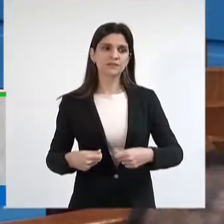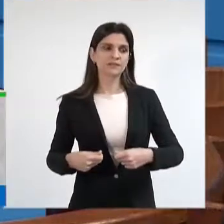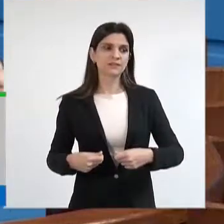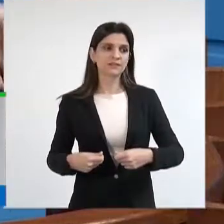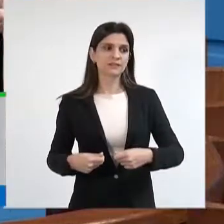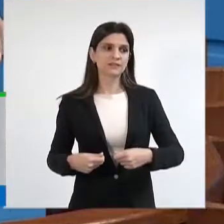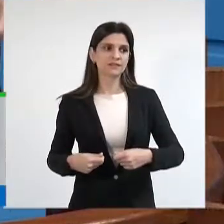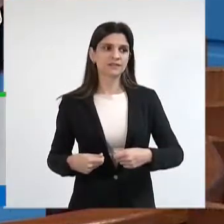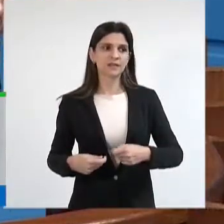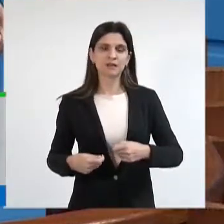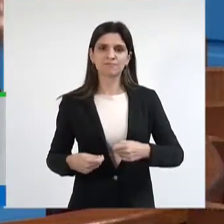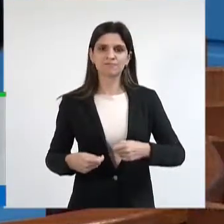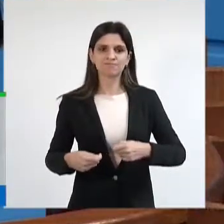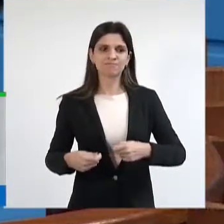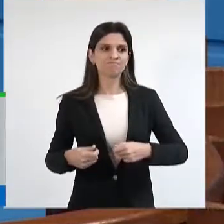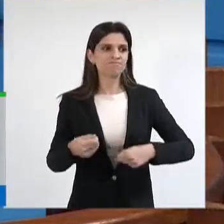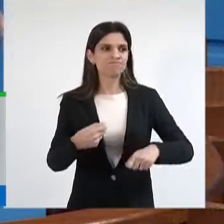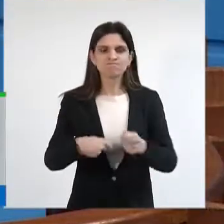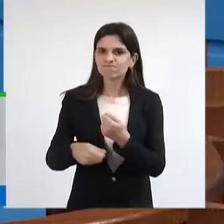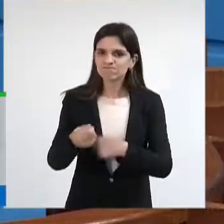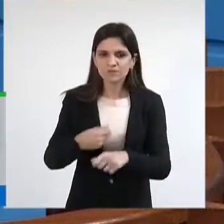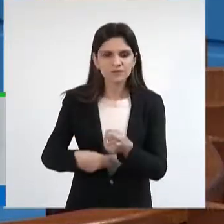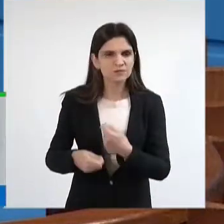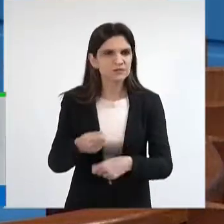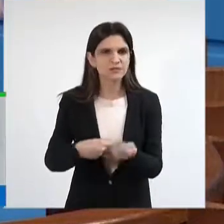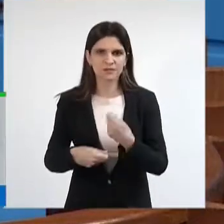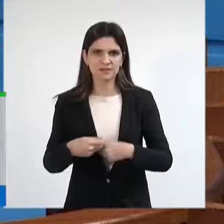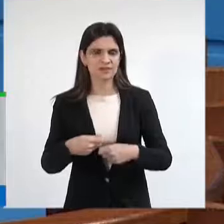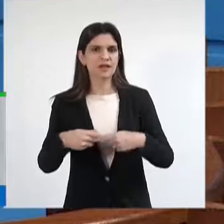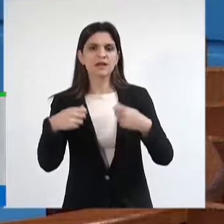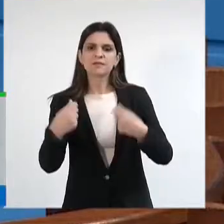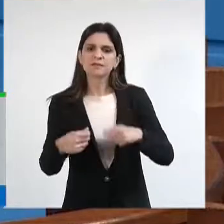governar e precisa apresentar projeto,